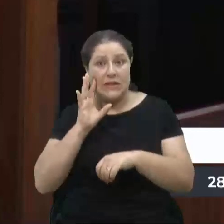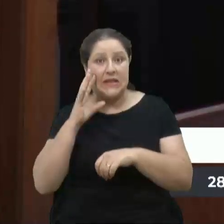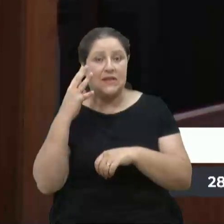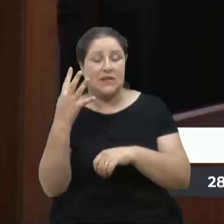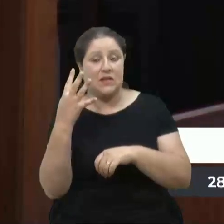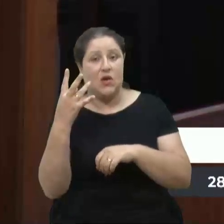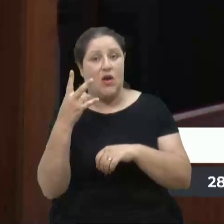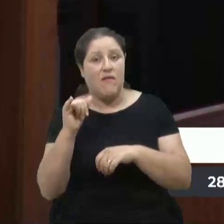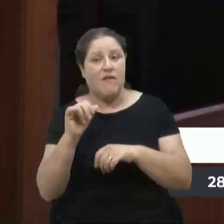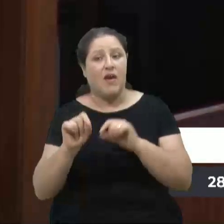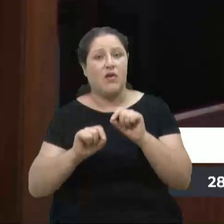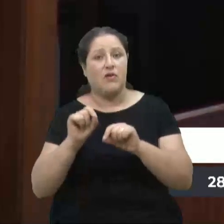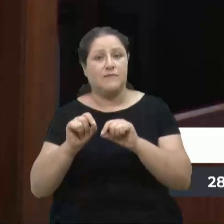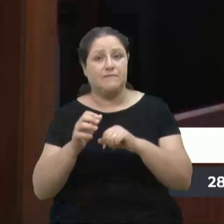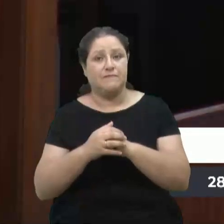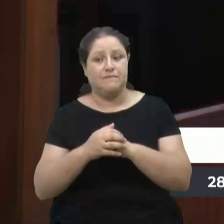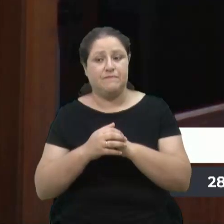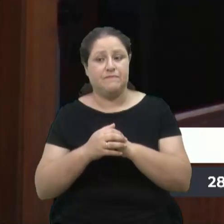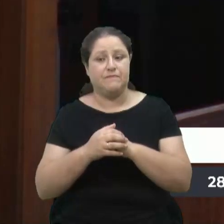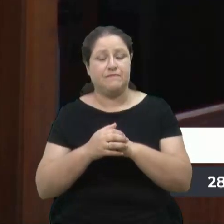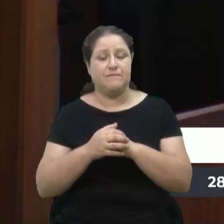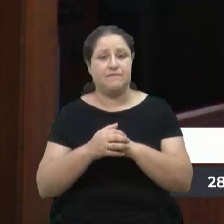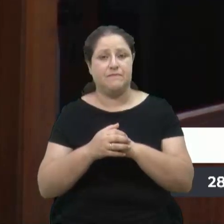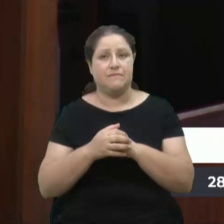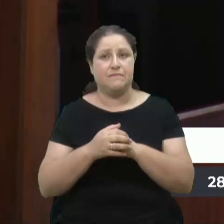vai colocar